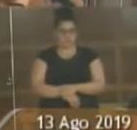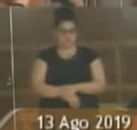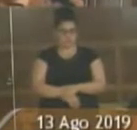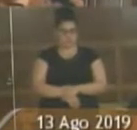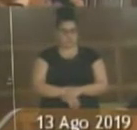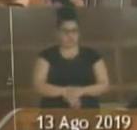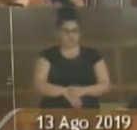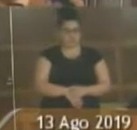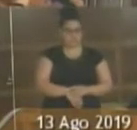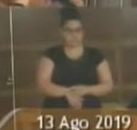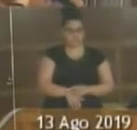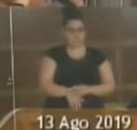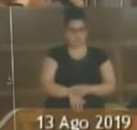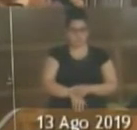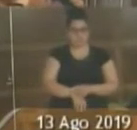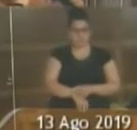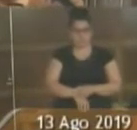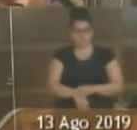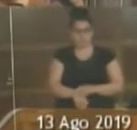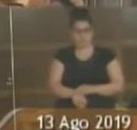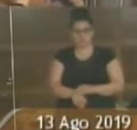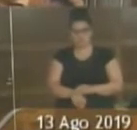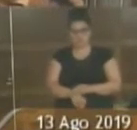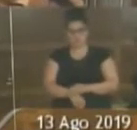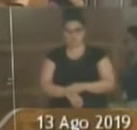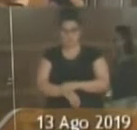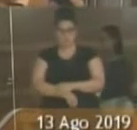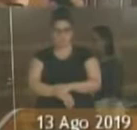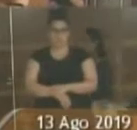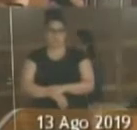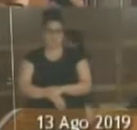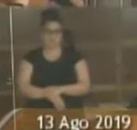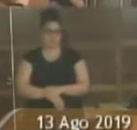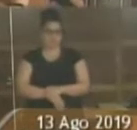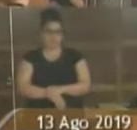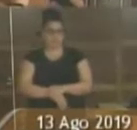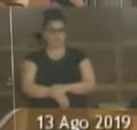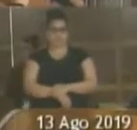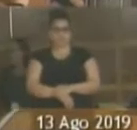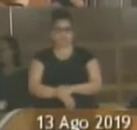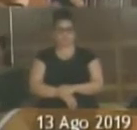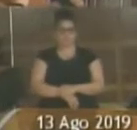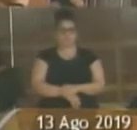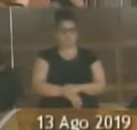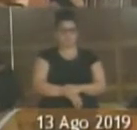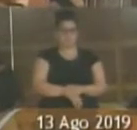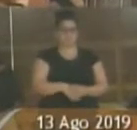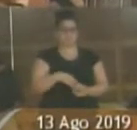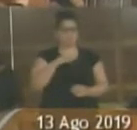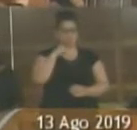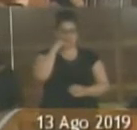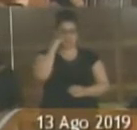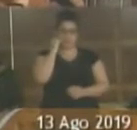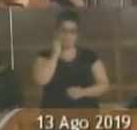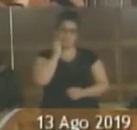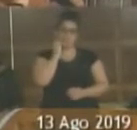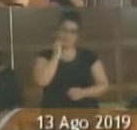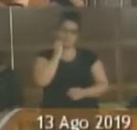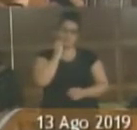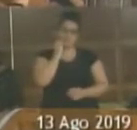Que absurdo. Vereador Claudinho, eu gostaria de pedir minha retirada, a votação da minha retirada da sessão.